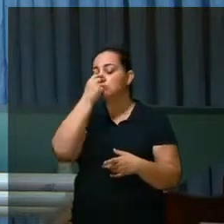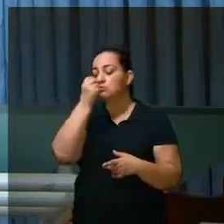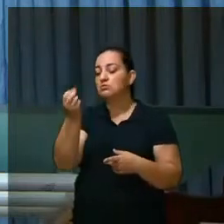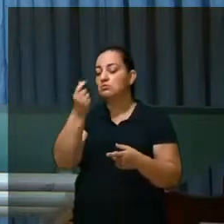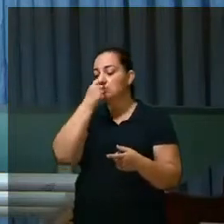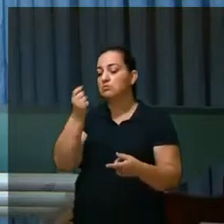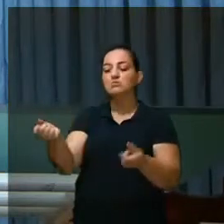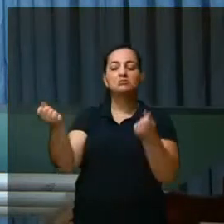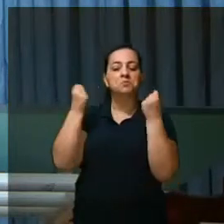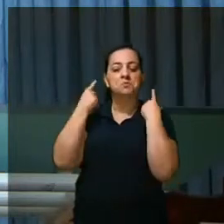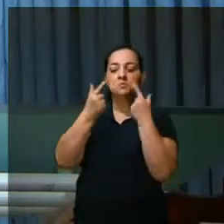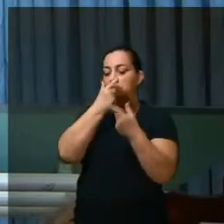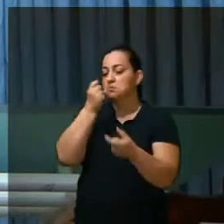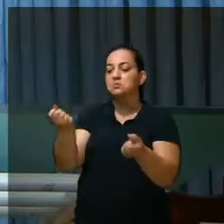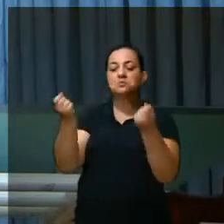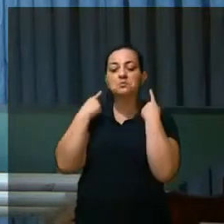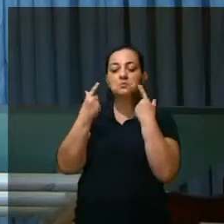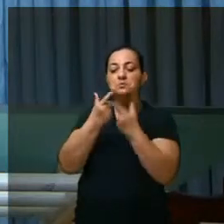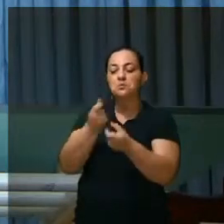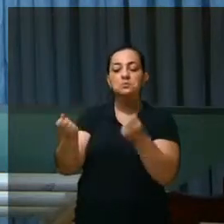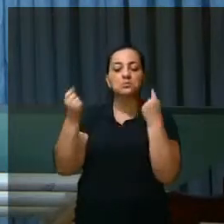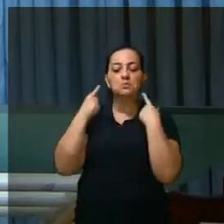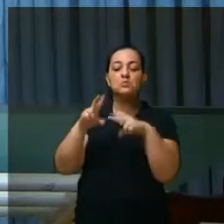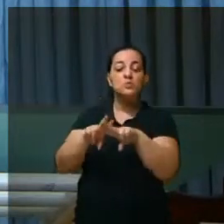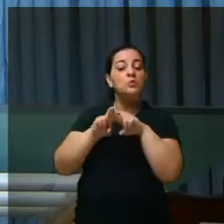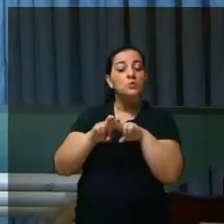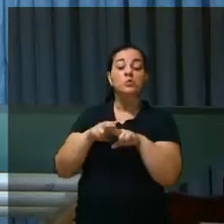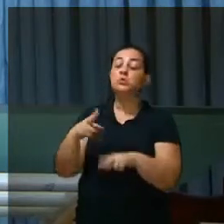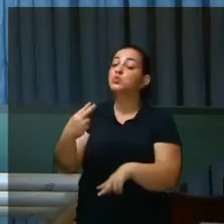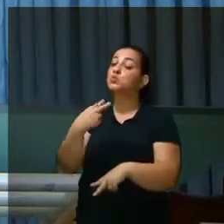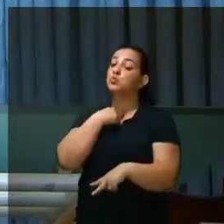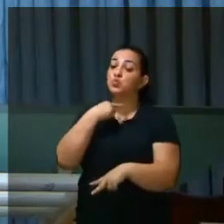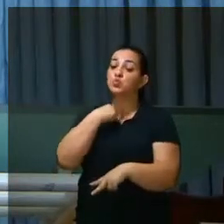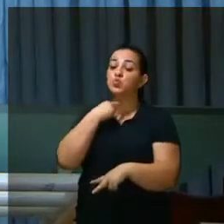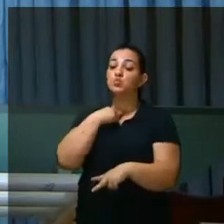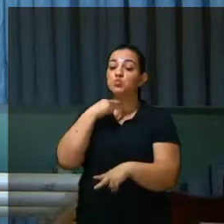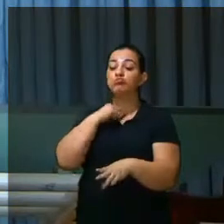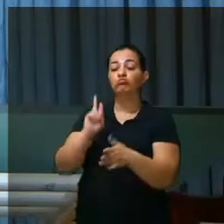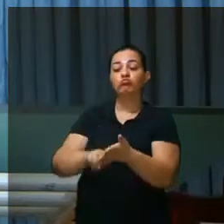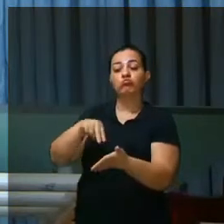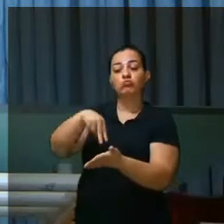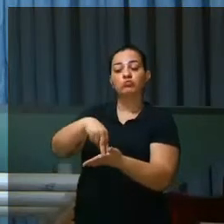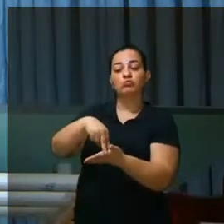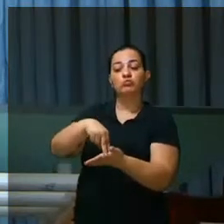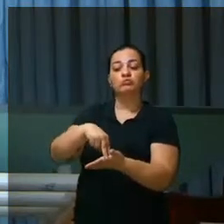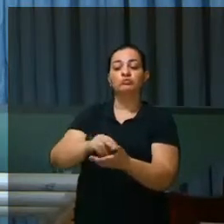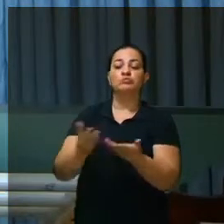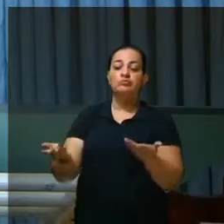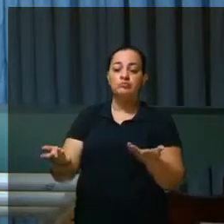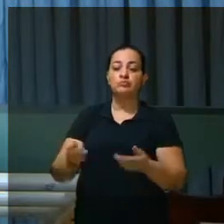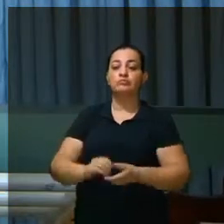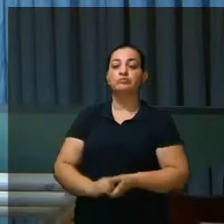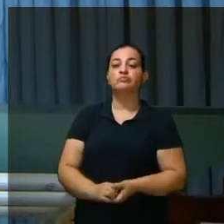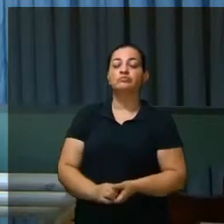rejeitando advertência e por isso ele não pode colocar lá